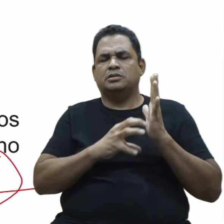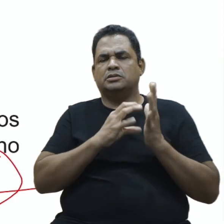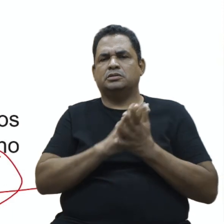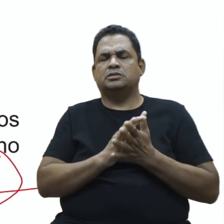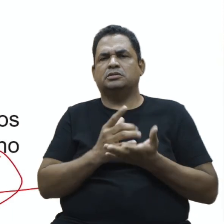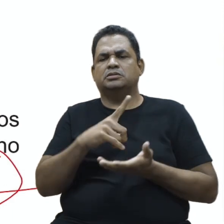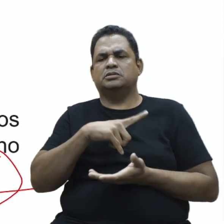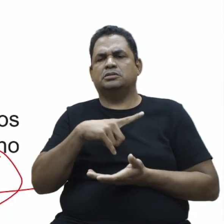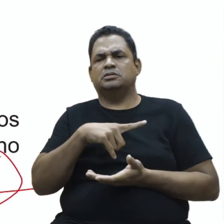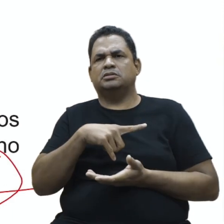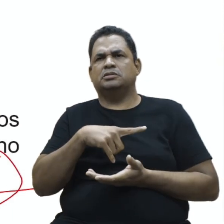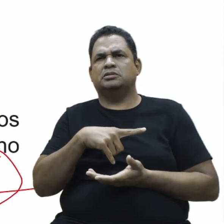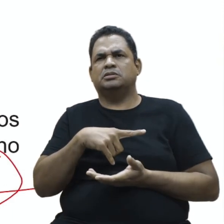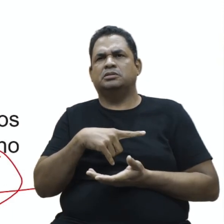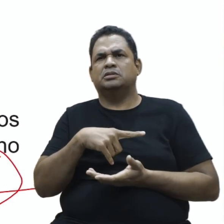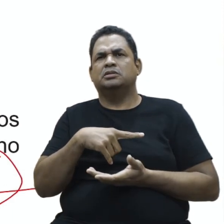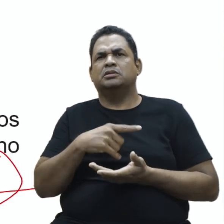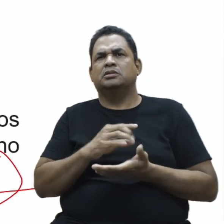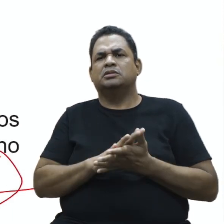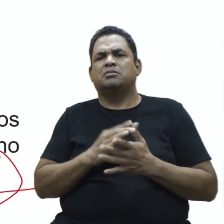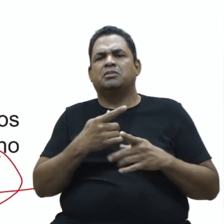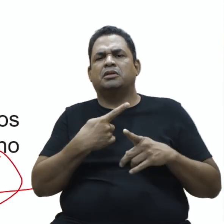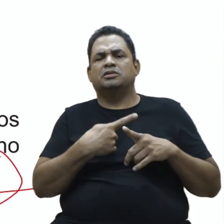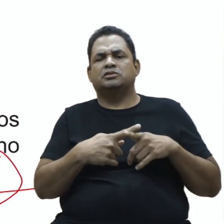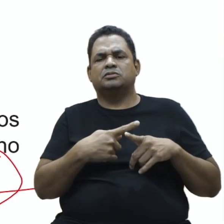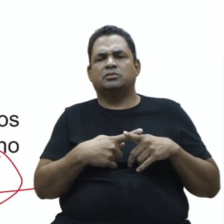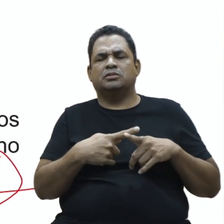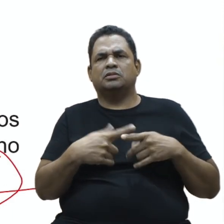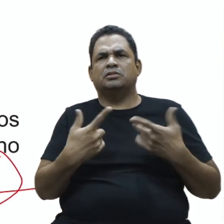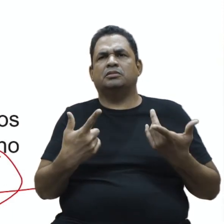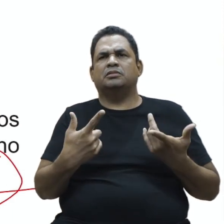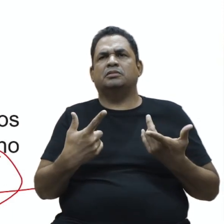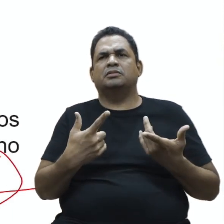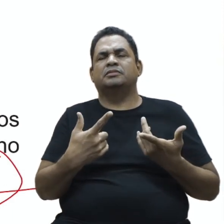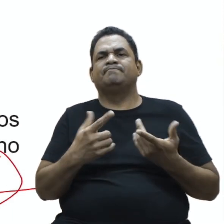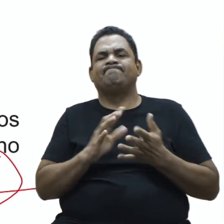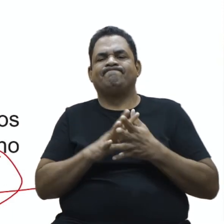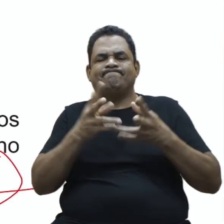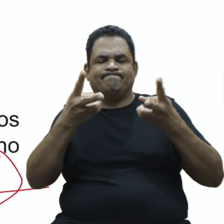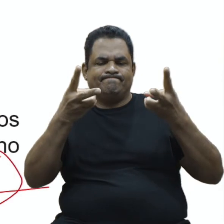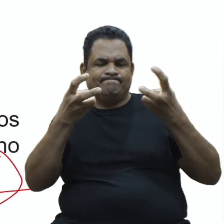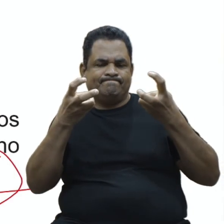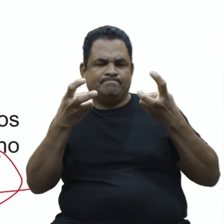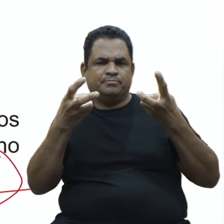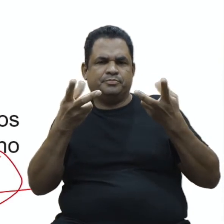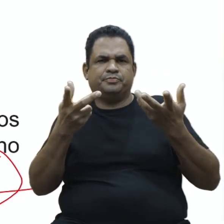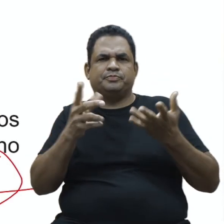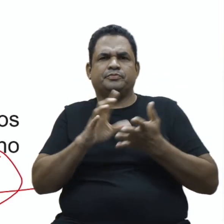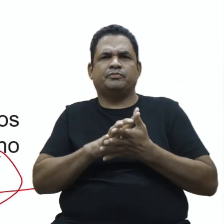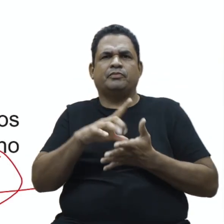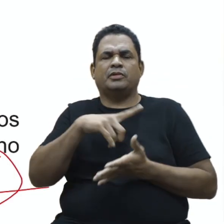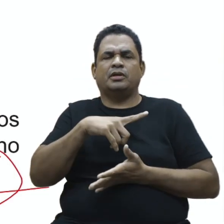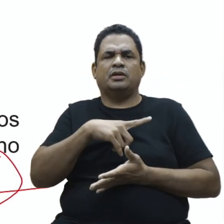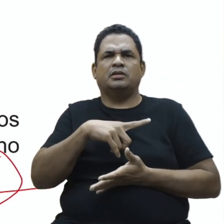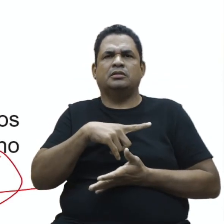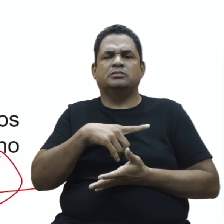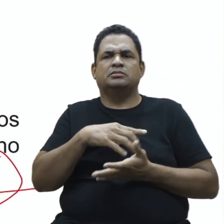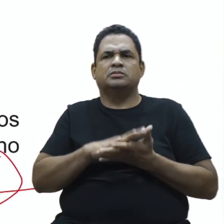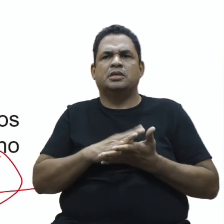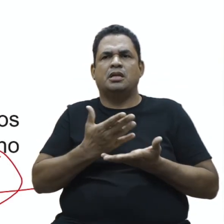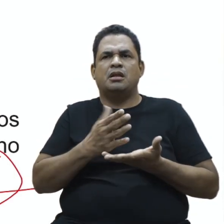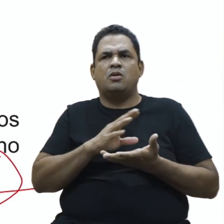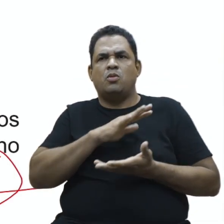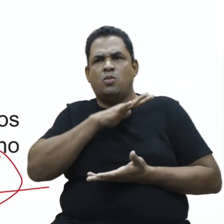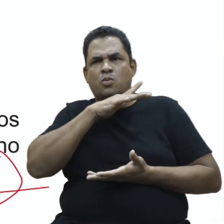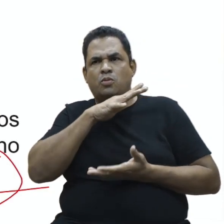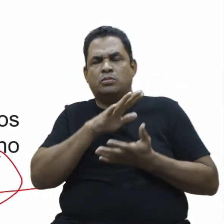um monte de questão aí de problemáticas, né? Então, percebam que cada um deles tem um lado bom e o lado ruim. Não existe